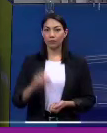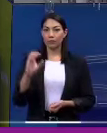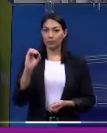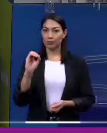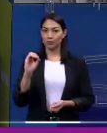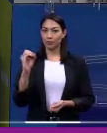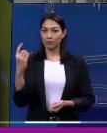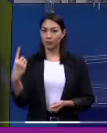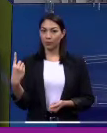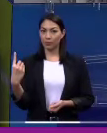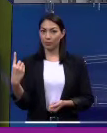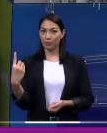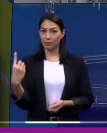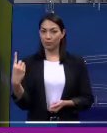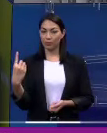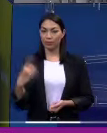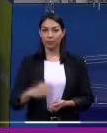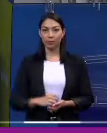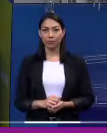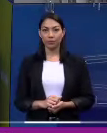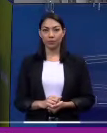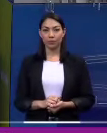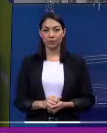Zero um.